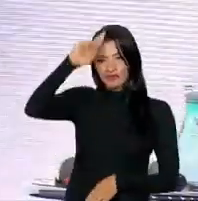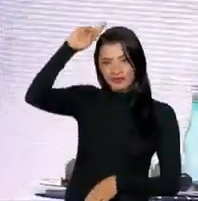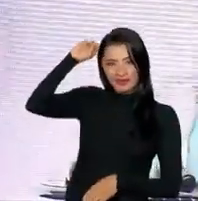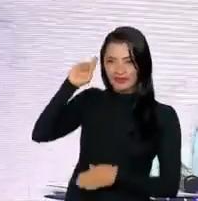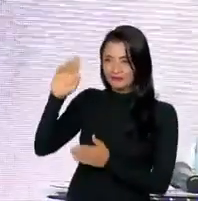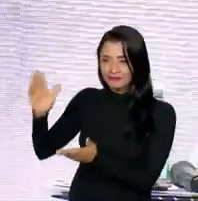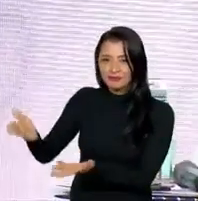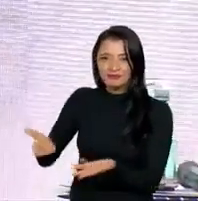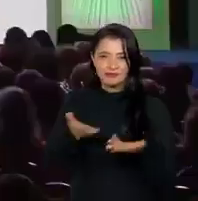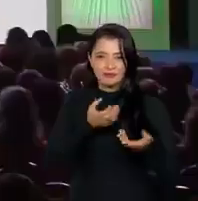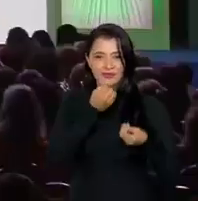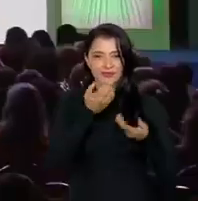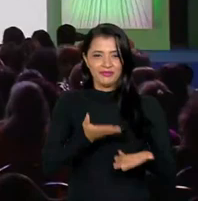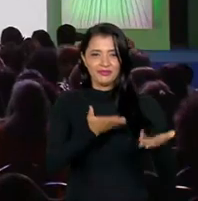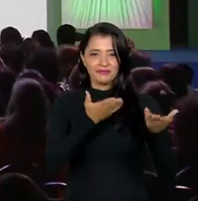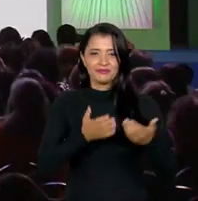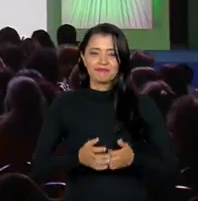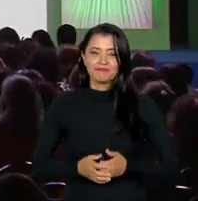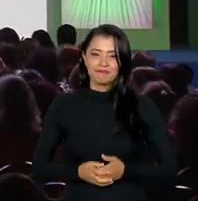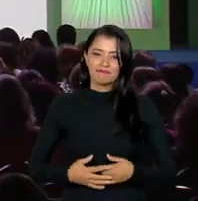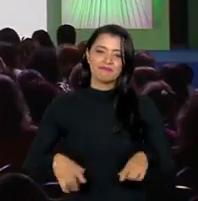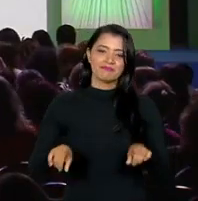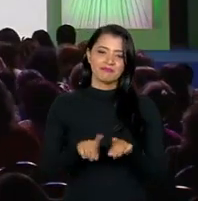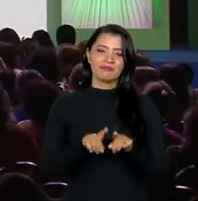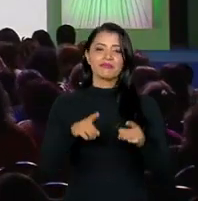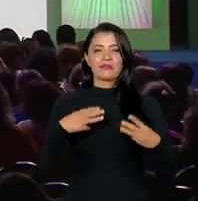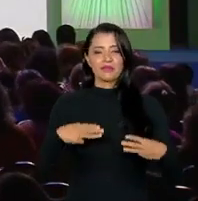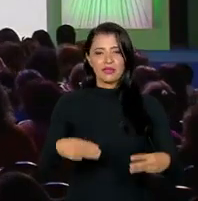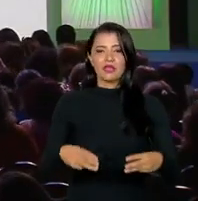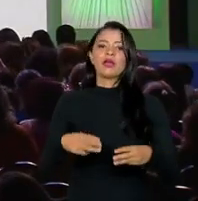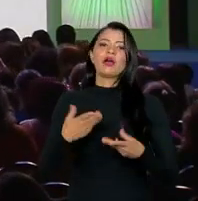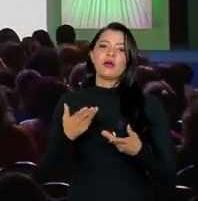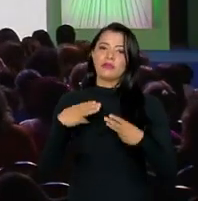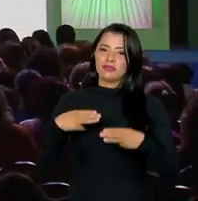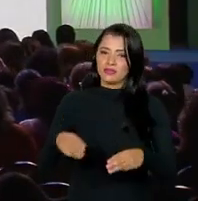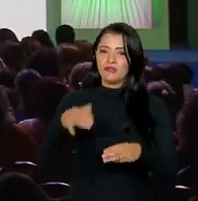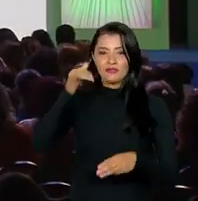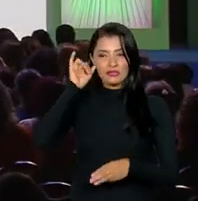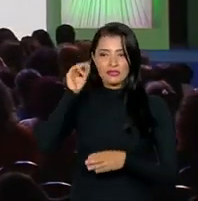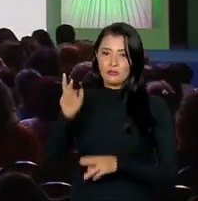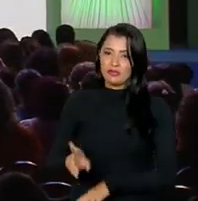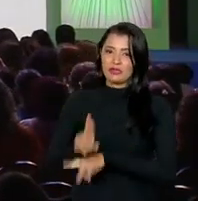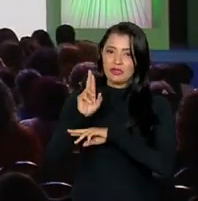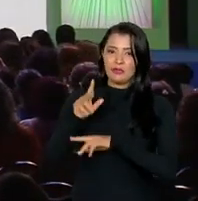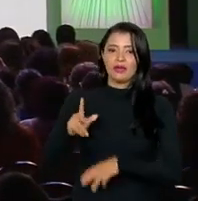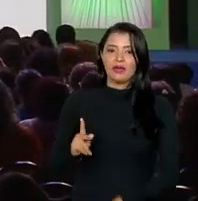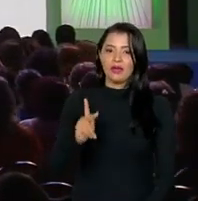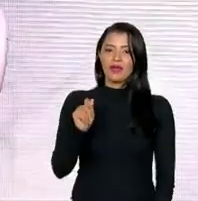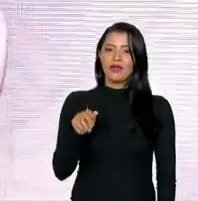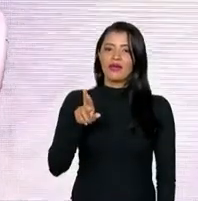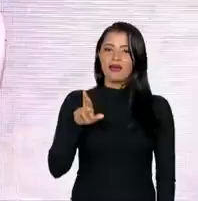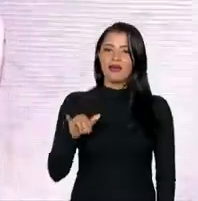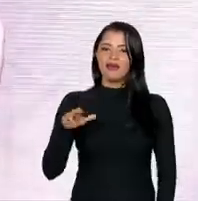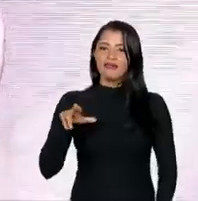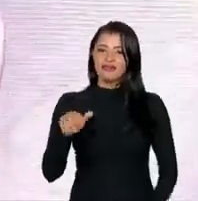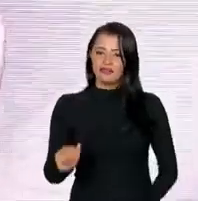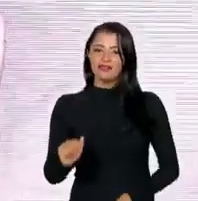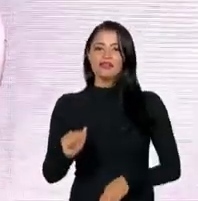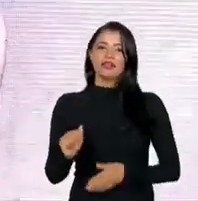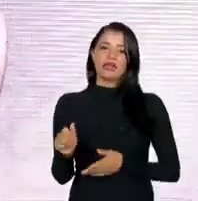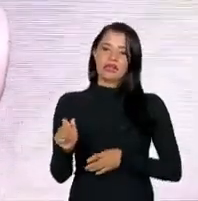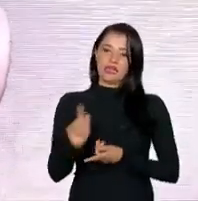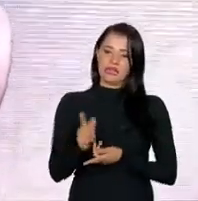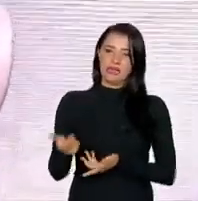E o ministro e o Ministério da Fazenda, aqui representado pela Karina Vitral, que é assessora da Secretaria